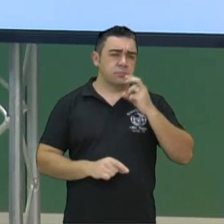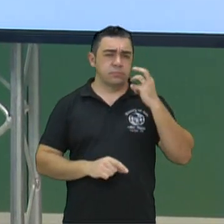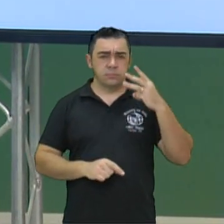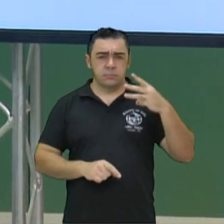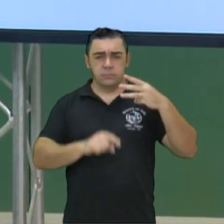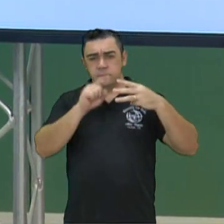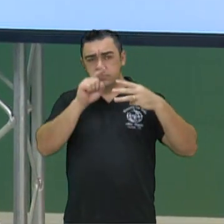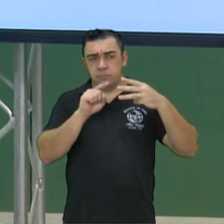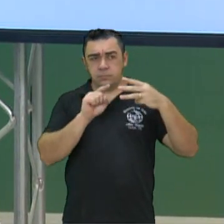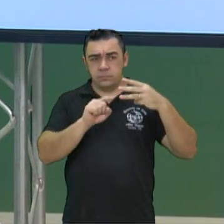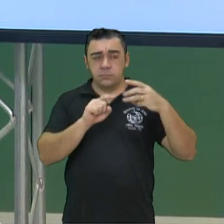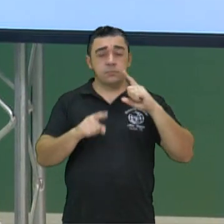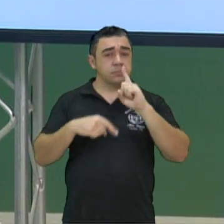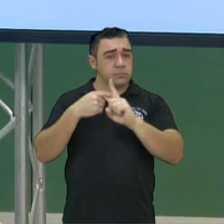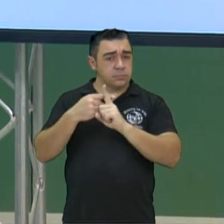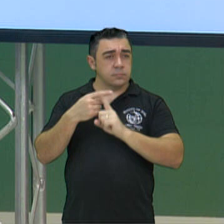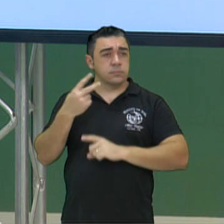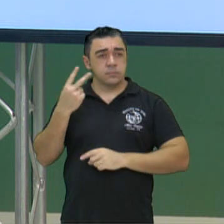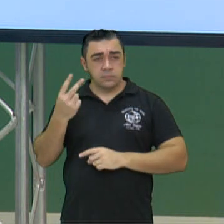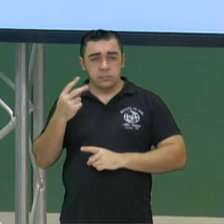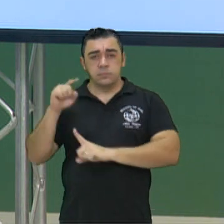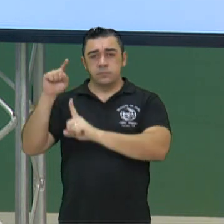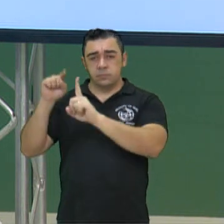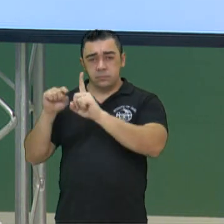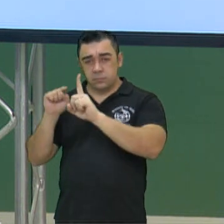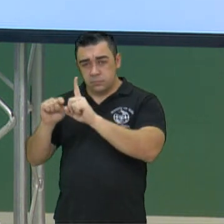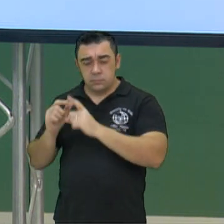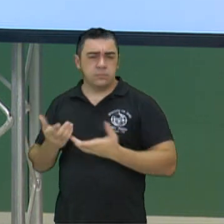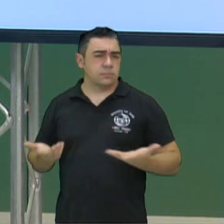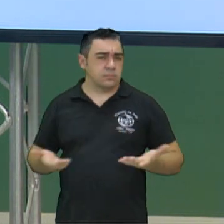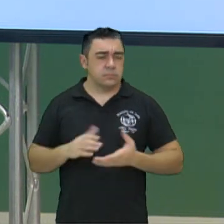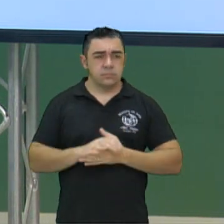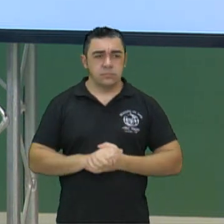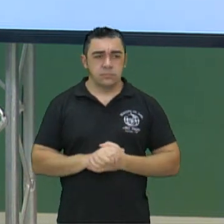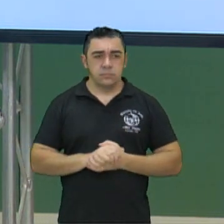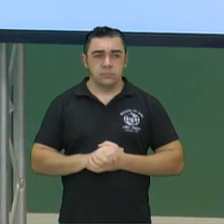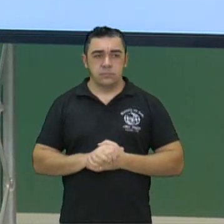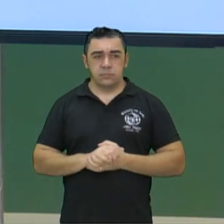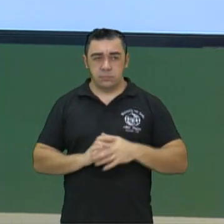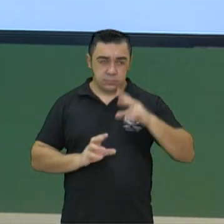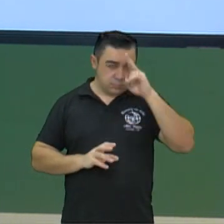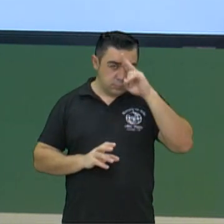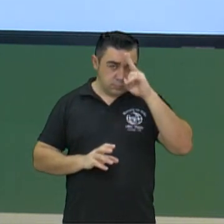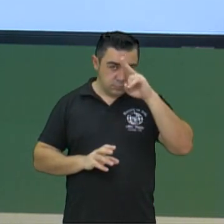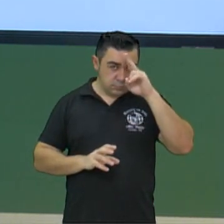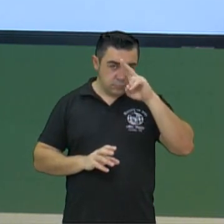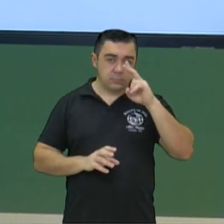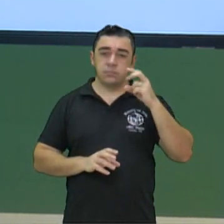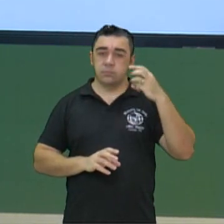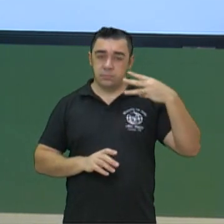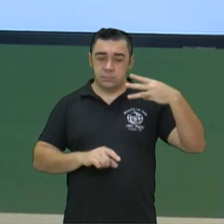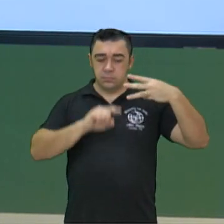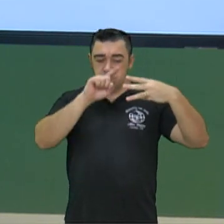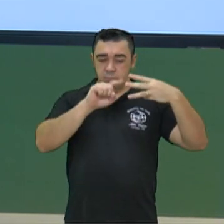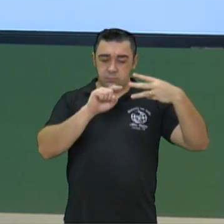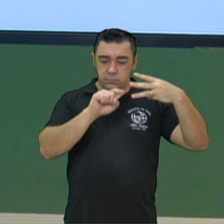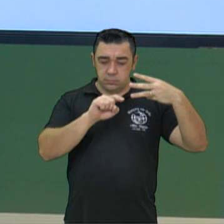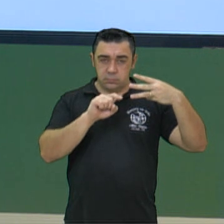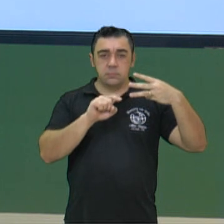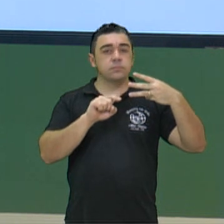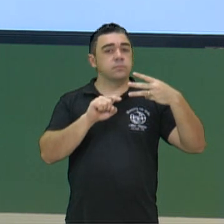3 fatorial mais 2 fatorial? Então, lembre-se do ponto de exclamação,